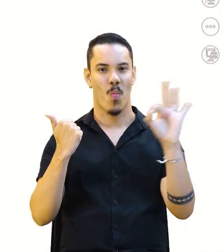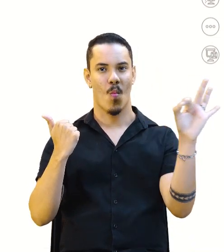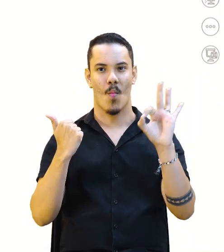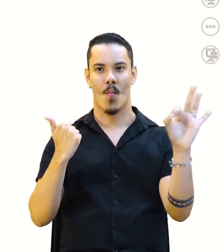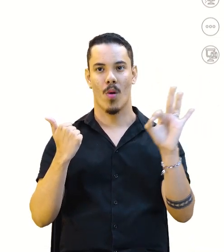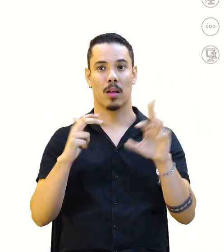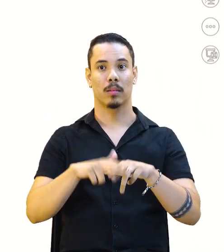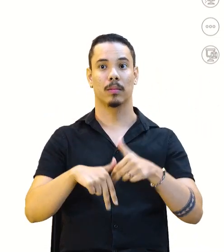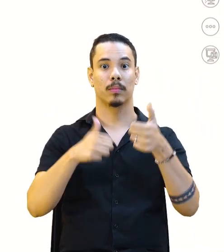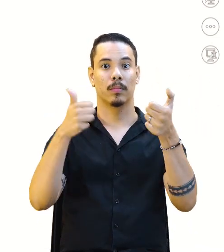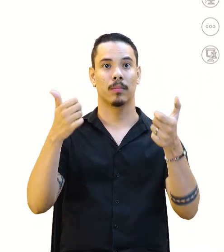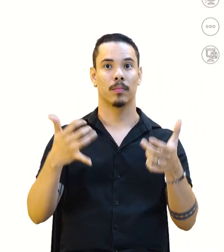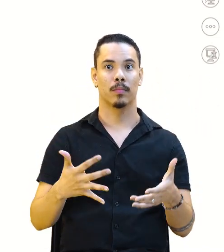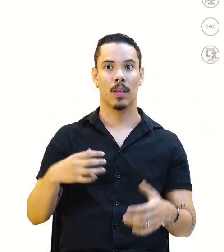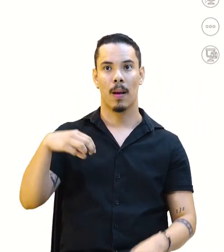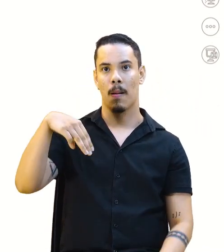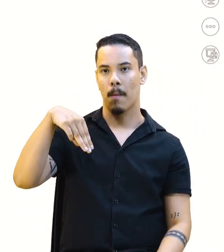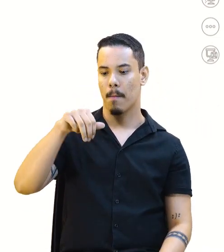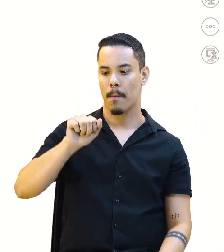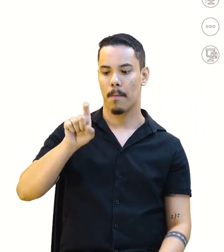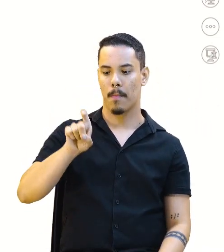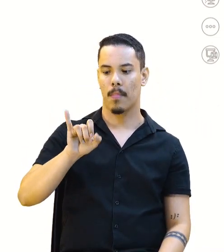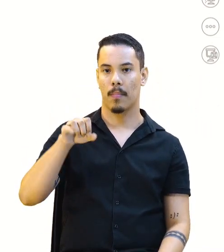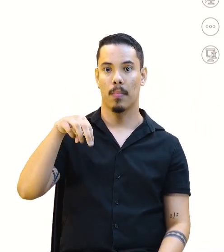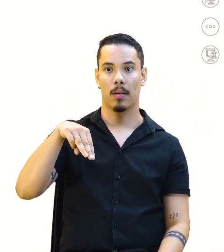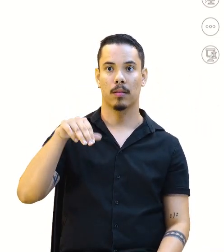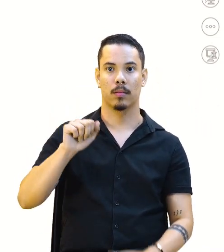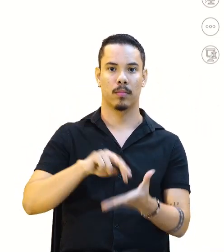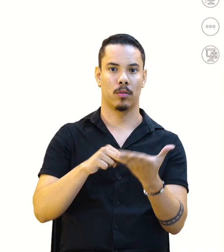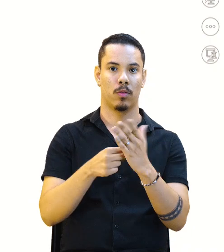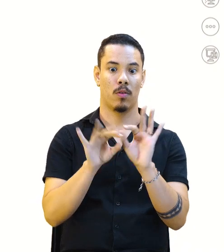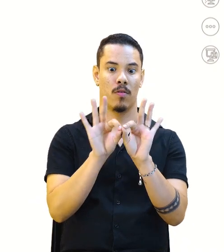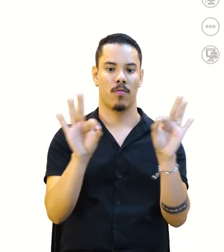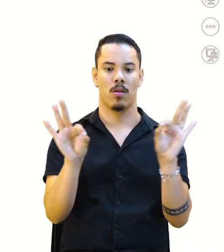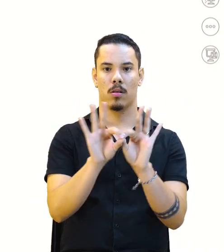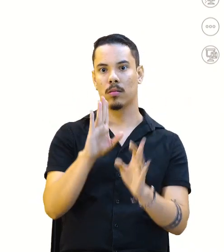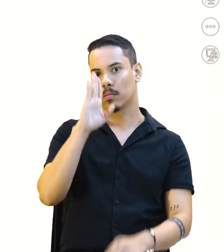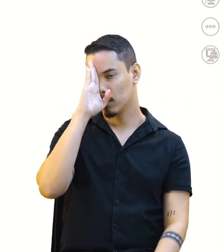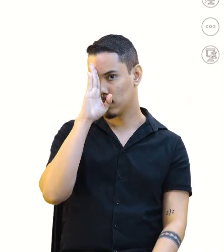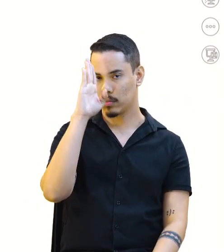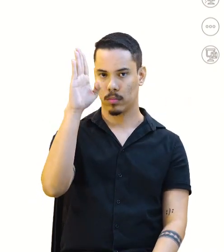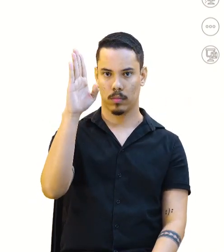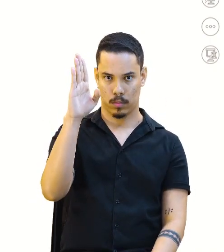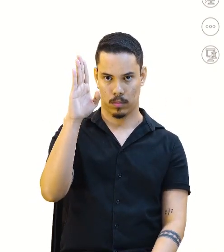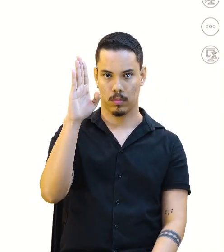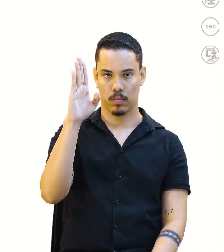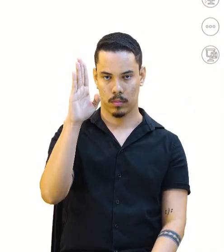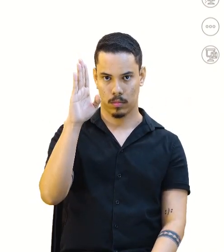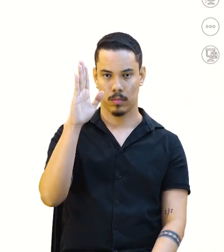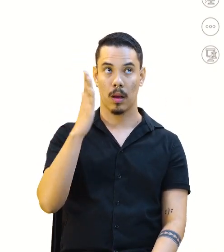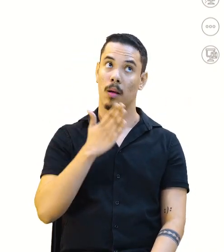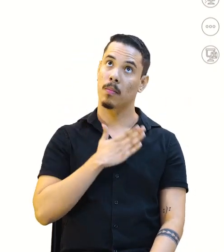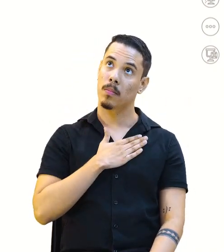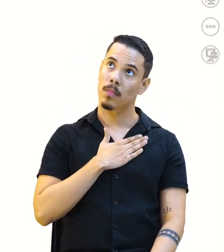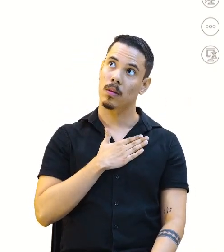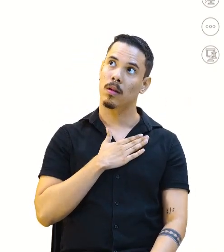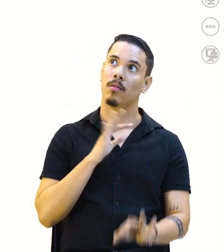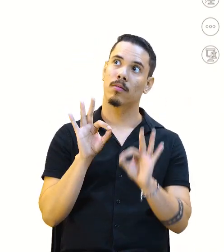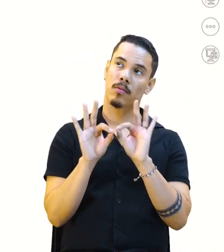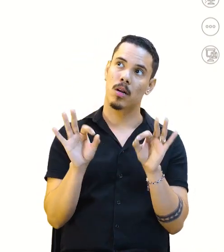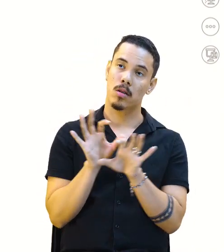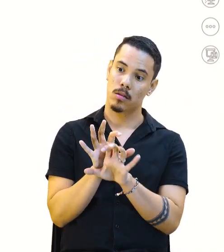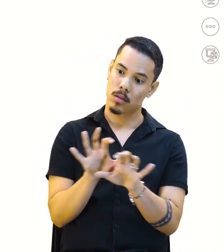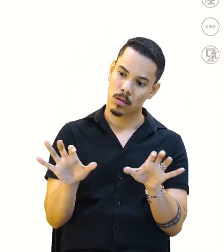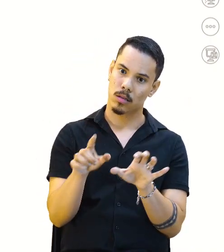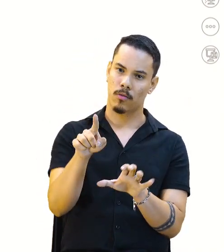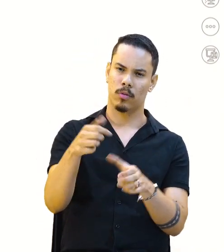se fala máxima, é uma frase, né, que se destaca, se eleva... Aí você diz, ó, a minha máxima, você pode criar a sua máxima.